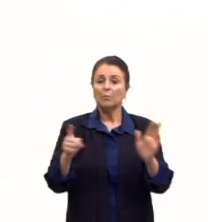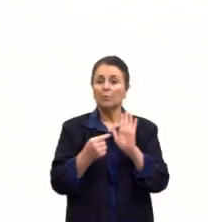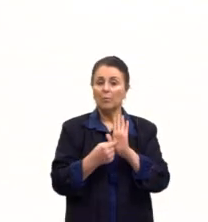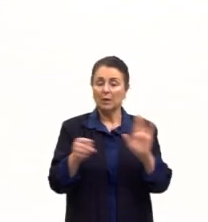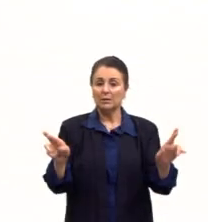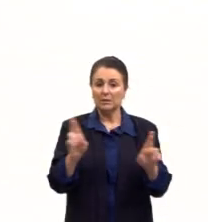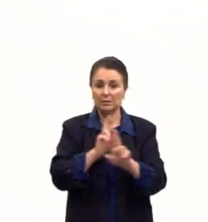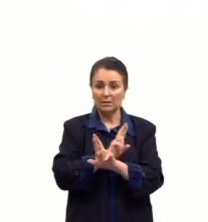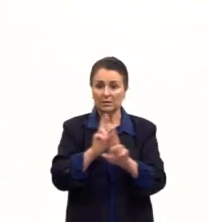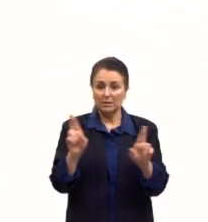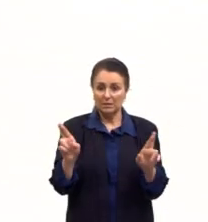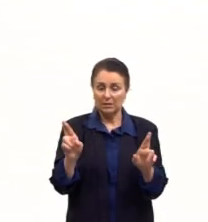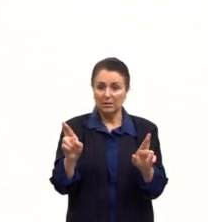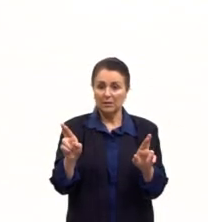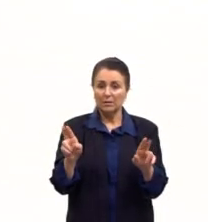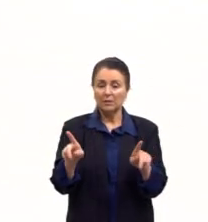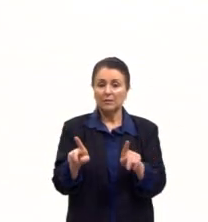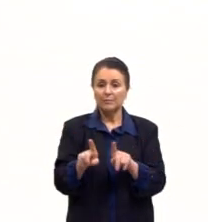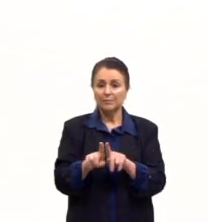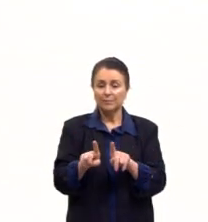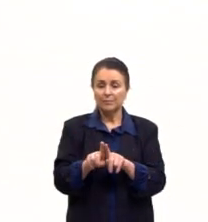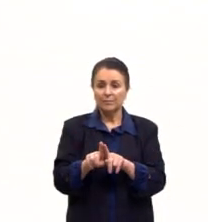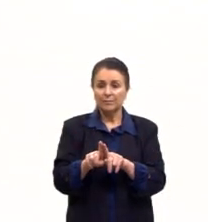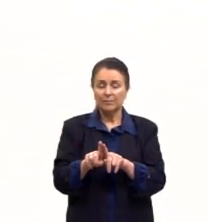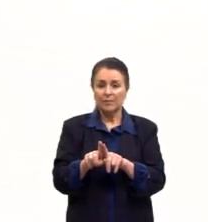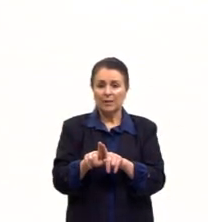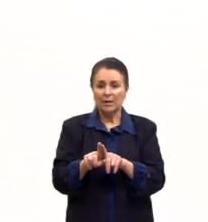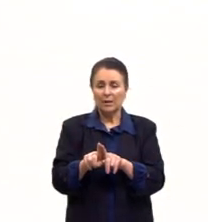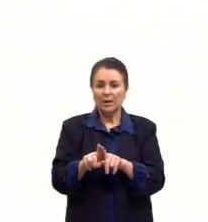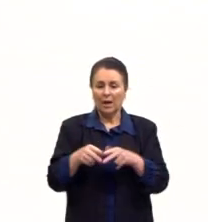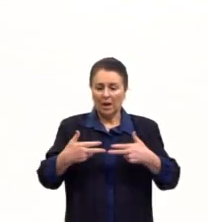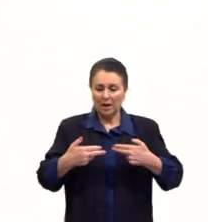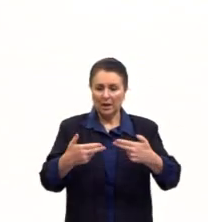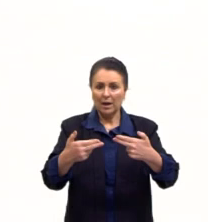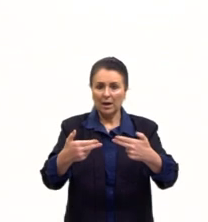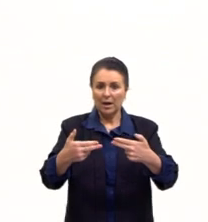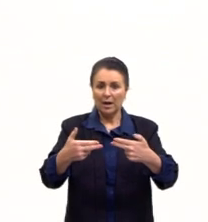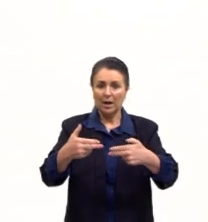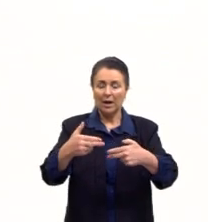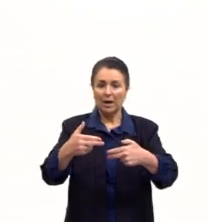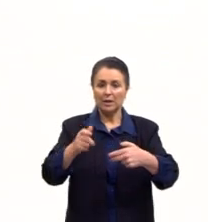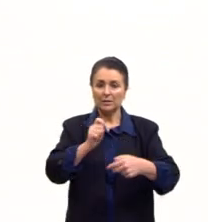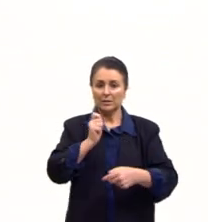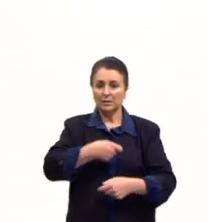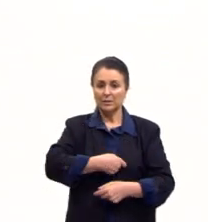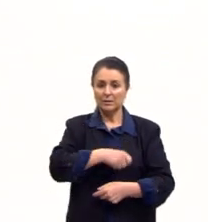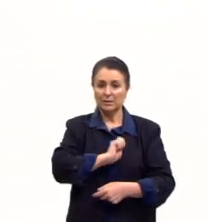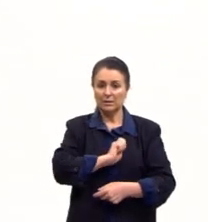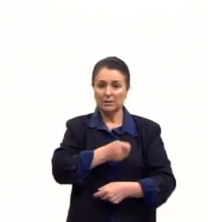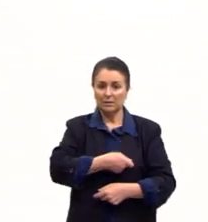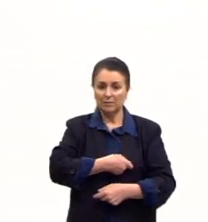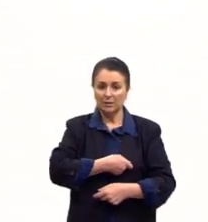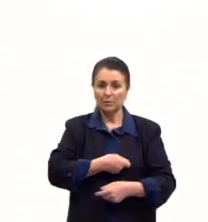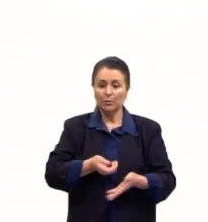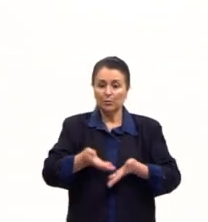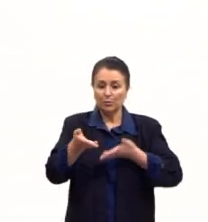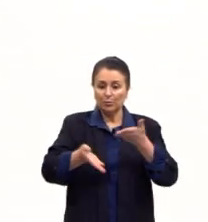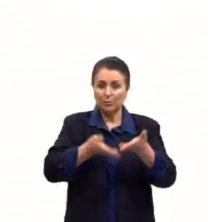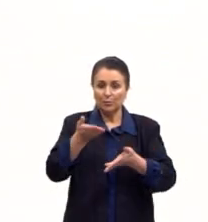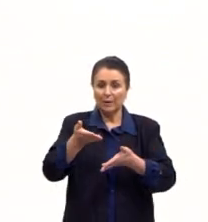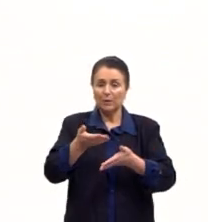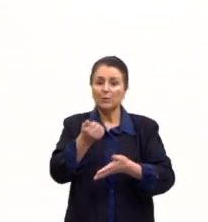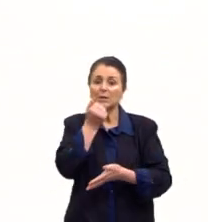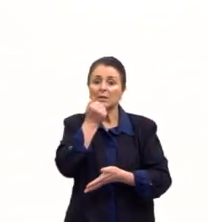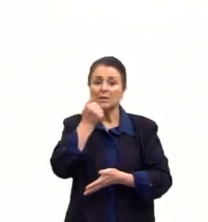o as a guerra civil né E aí o fomento do diamante aquela coisa toda